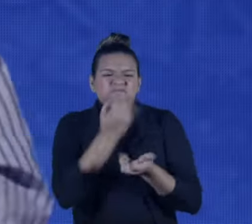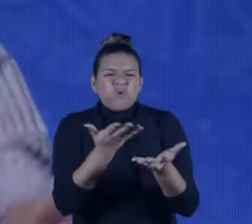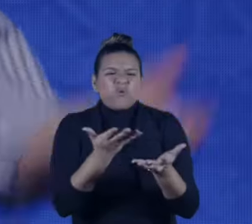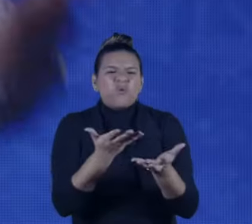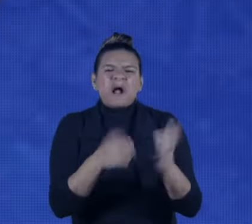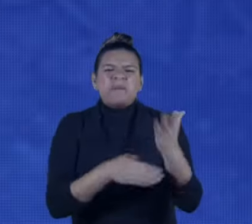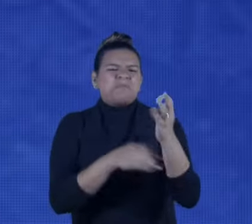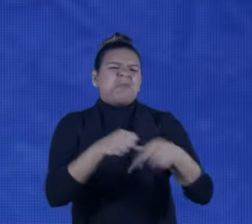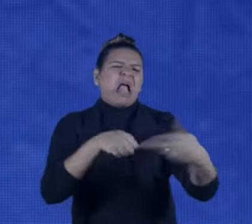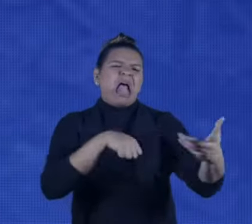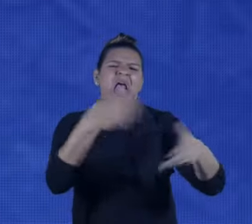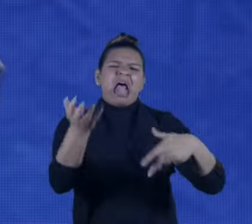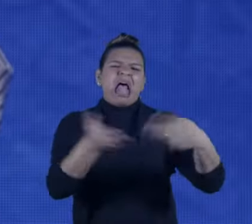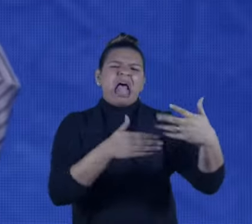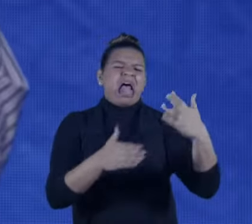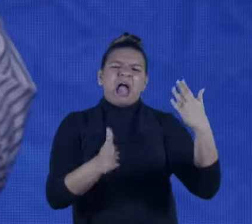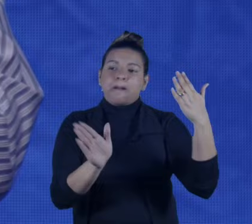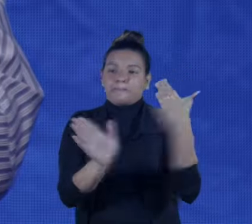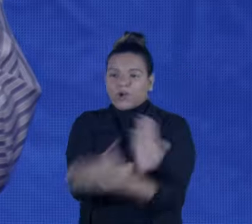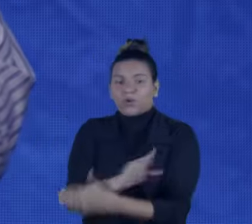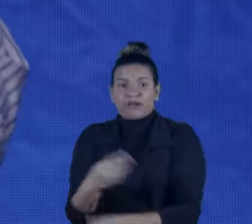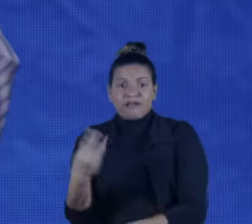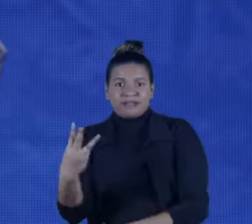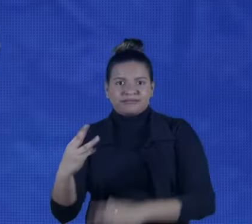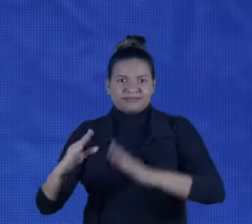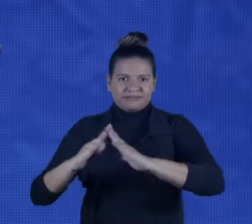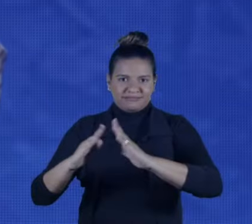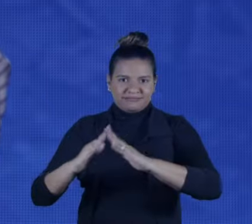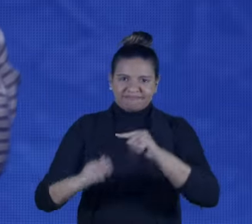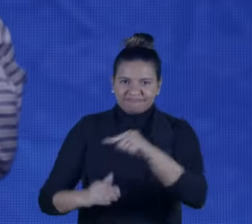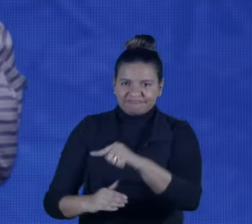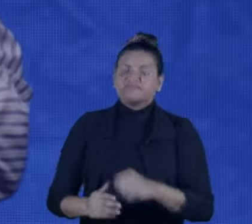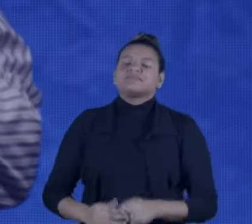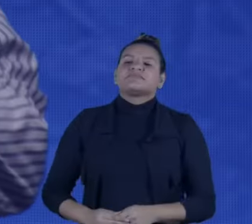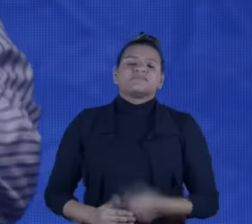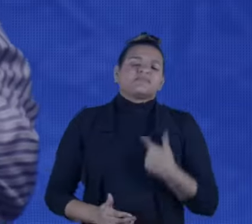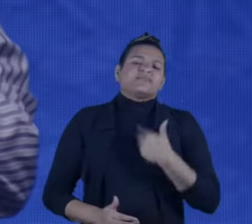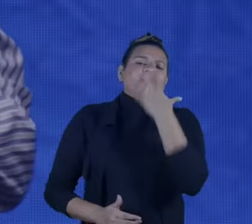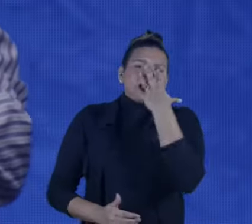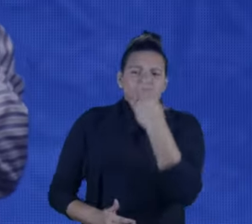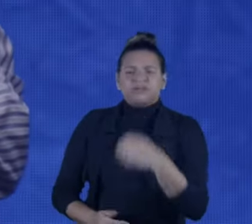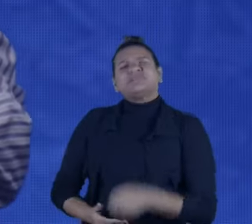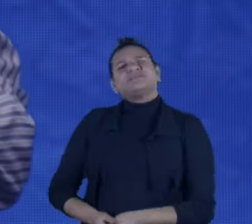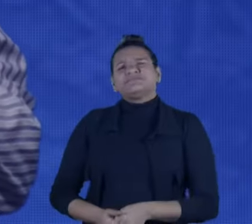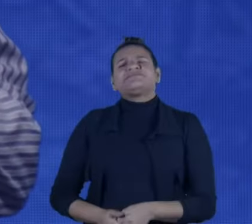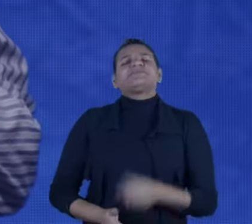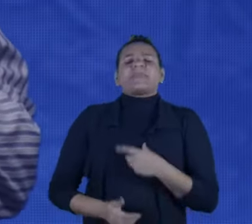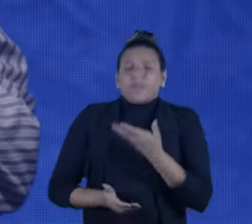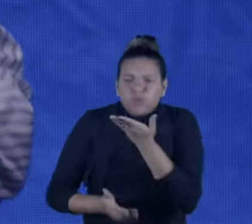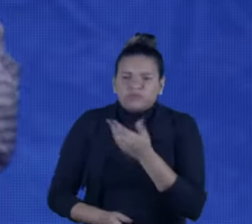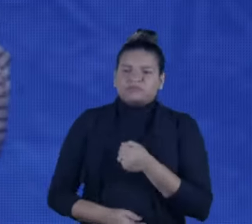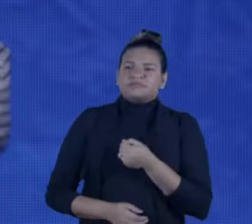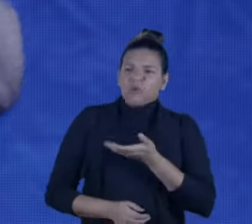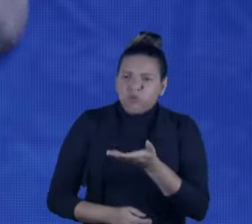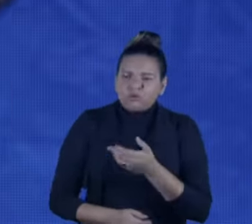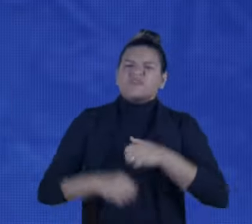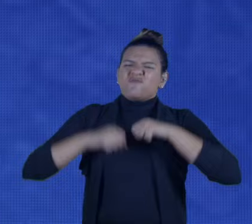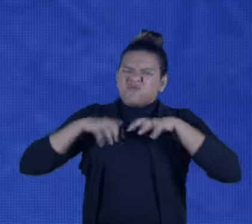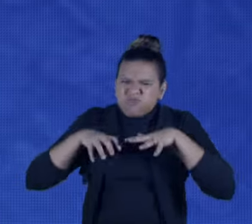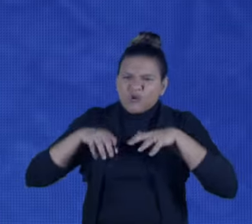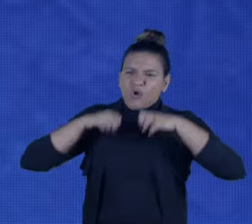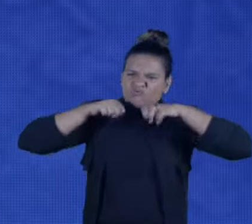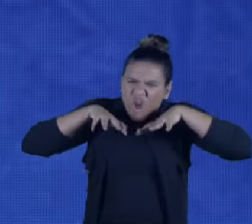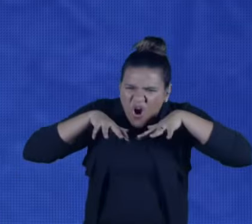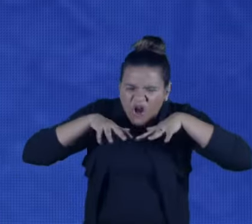foi tudo para o ar, eles correram para a terceira casa. Bom, lobo mau cansou de soprar e a casa não caiu, né? Aí